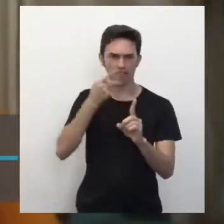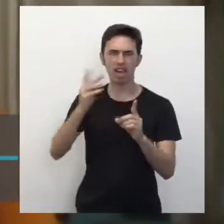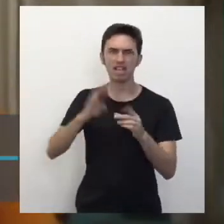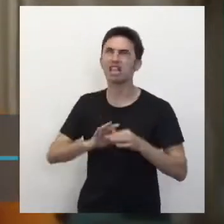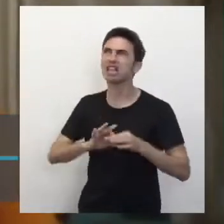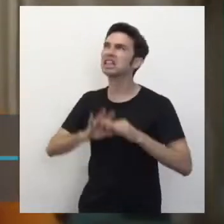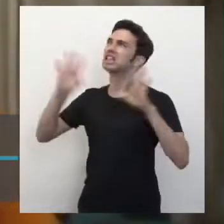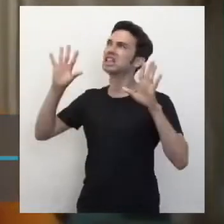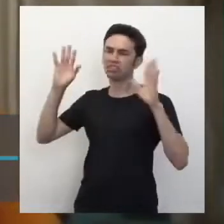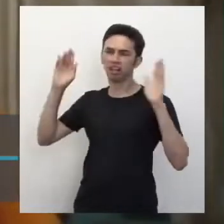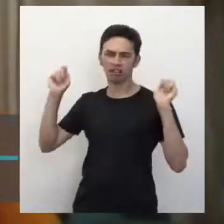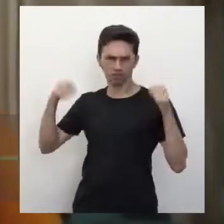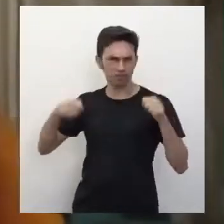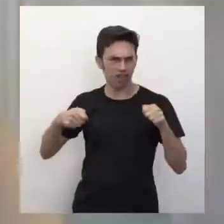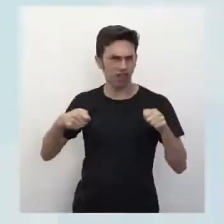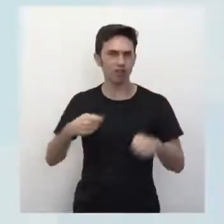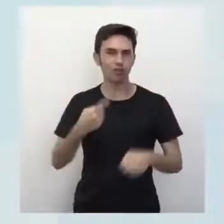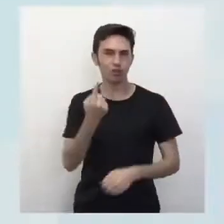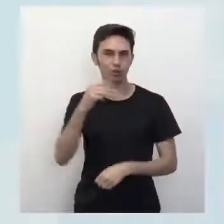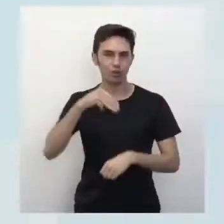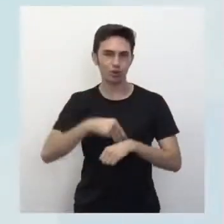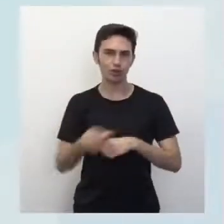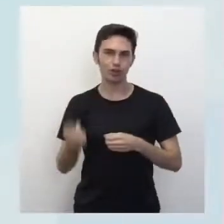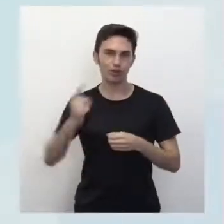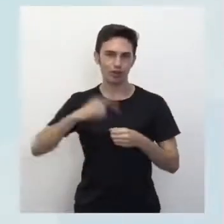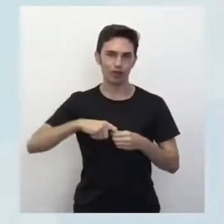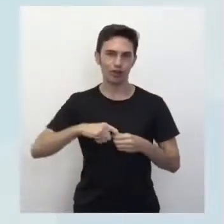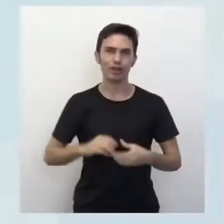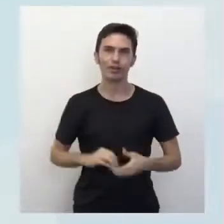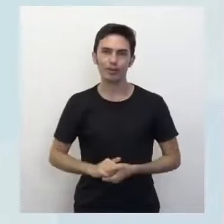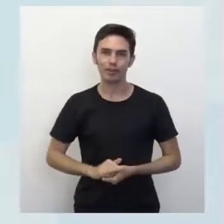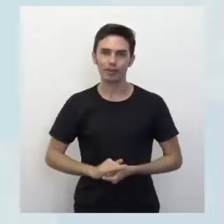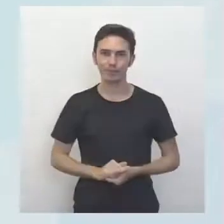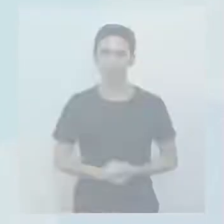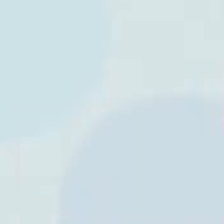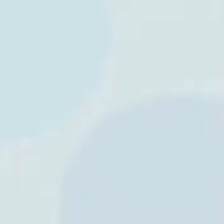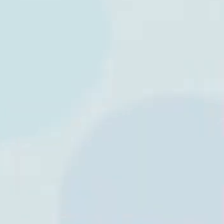vocês acham, pessoal? Um minutinho, a gente já se vê?